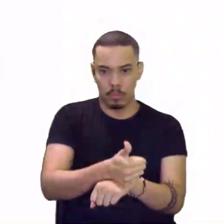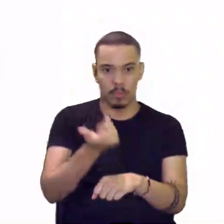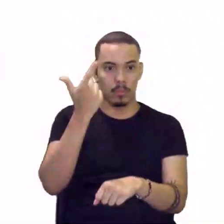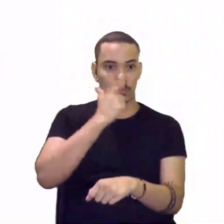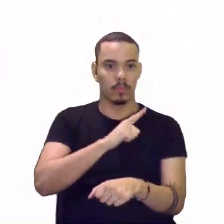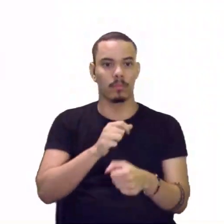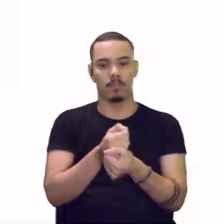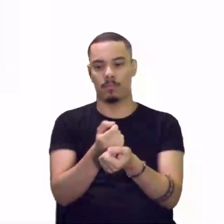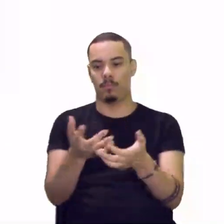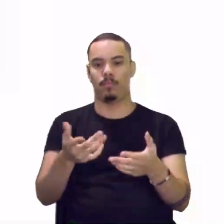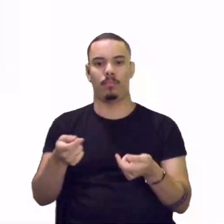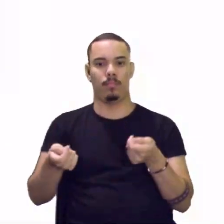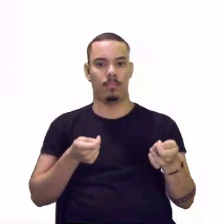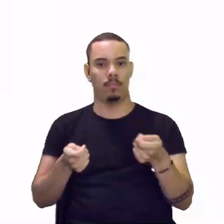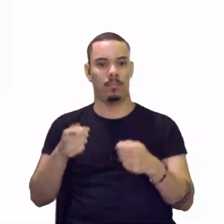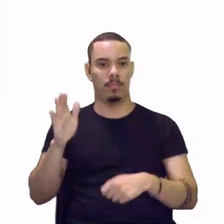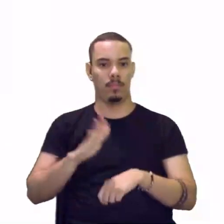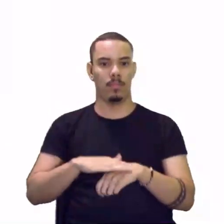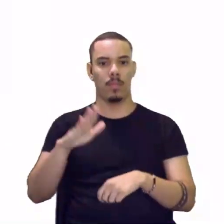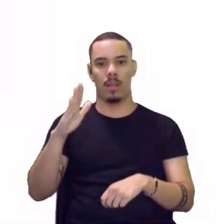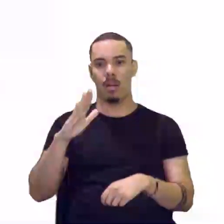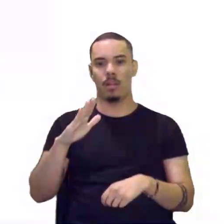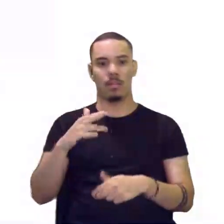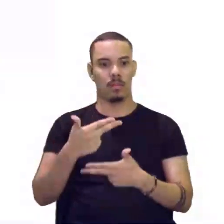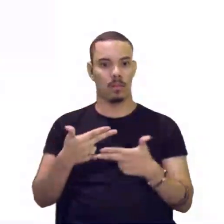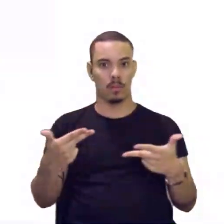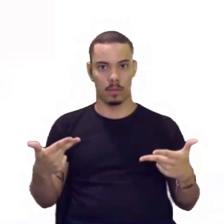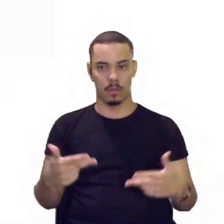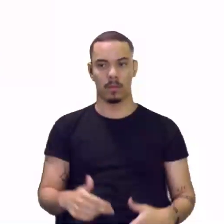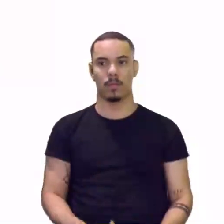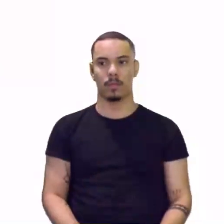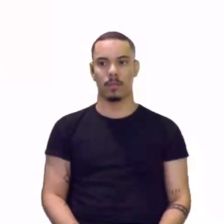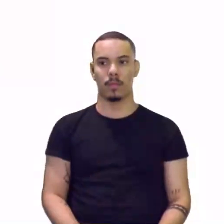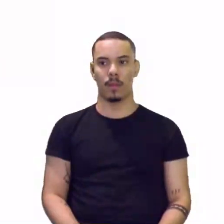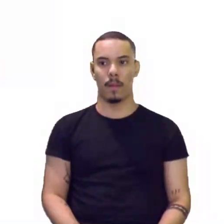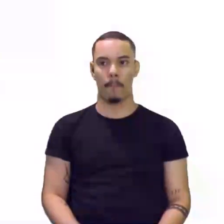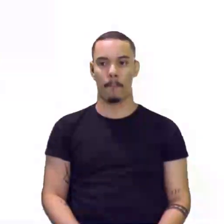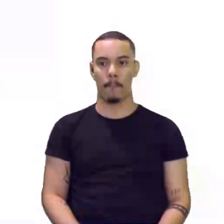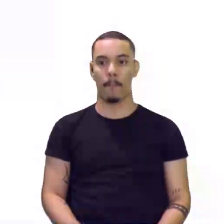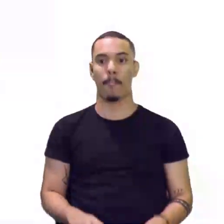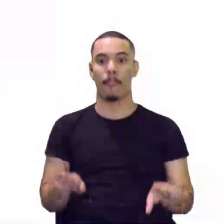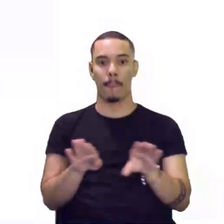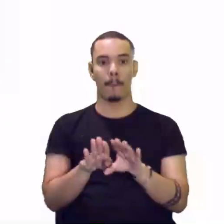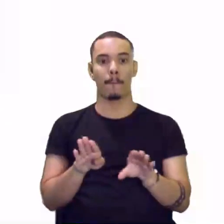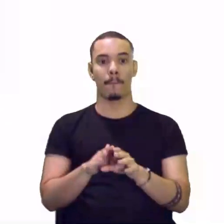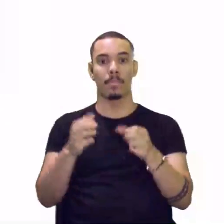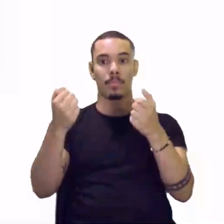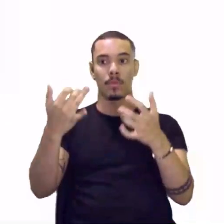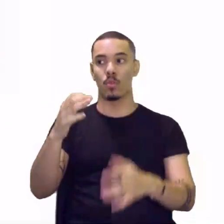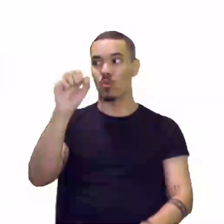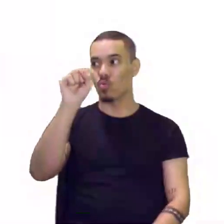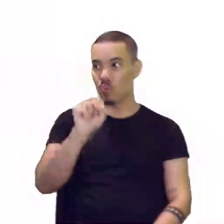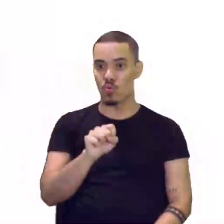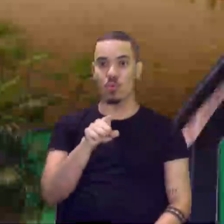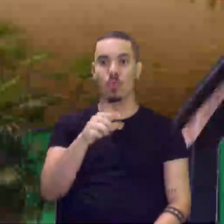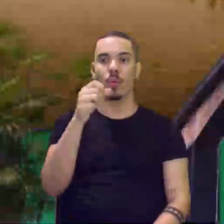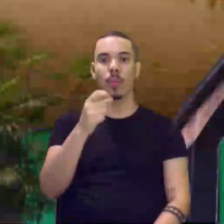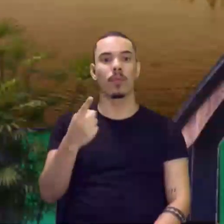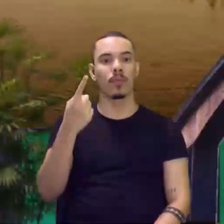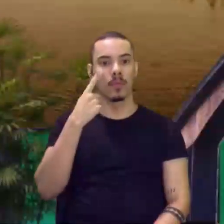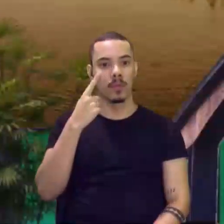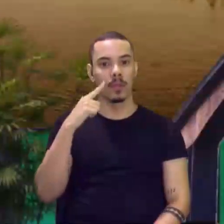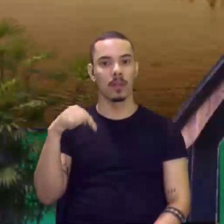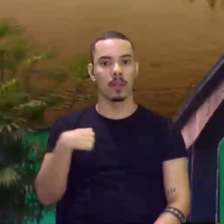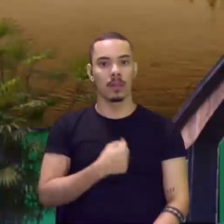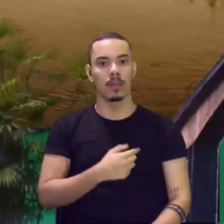zona mineradora com charque e tropas para o transporte. Então aí já está falando da questão do sul. Então você pode ver que a gente já está falando